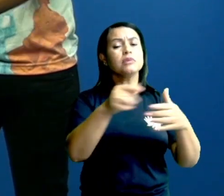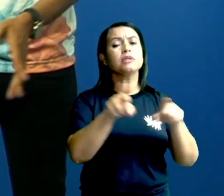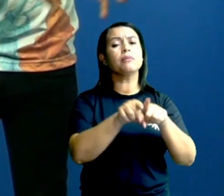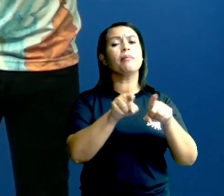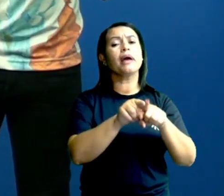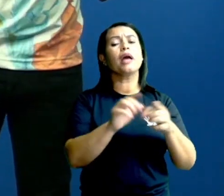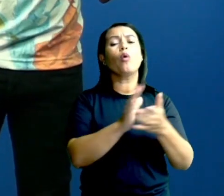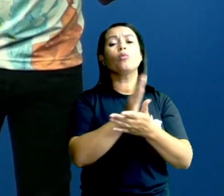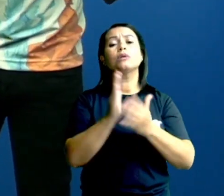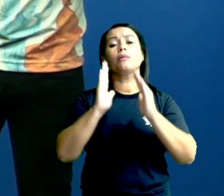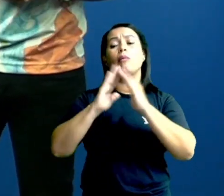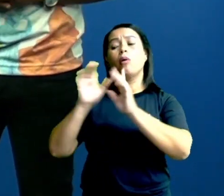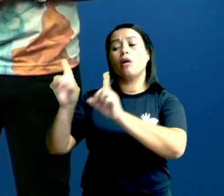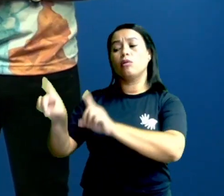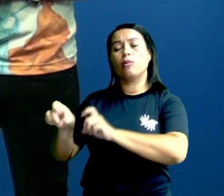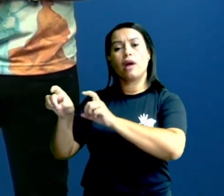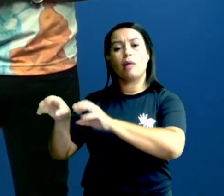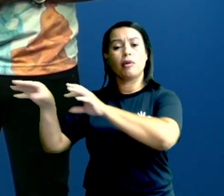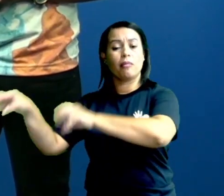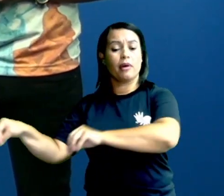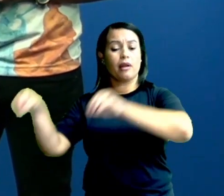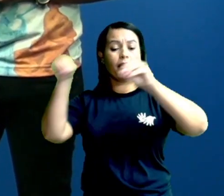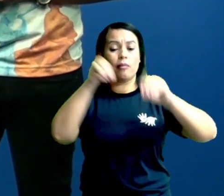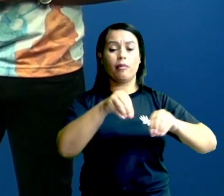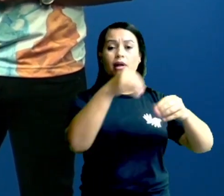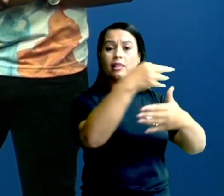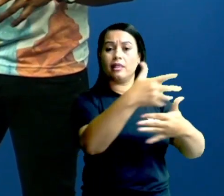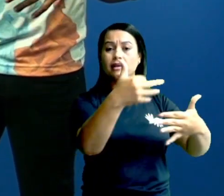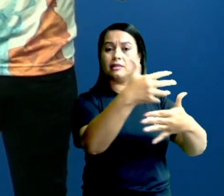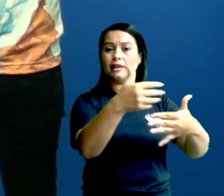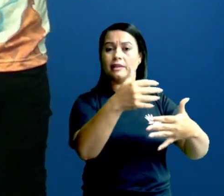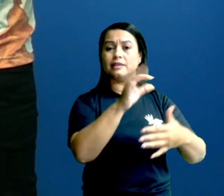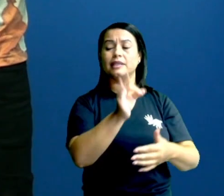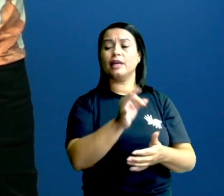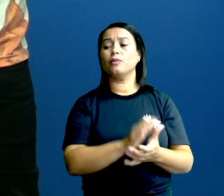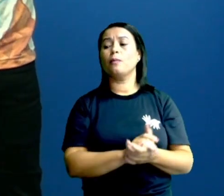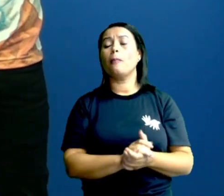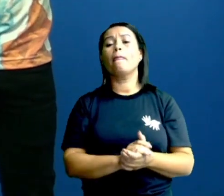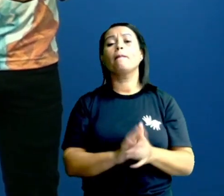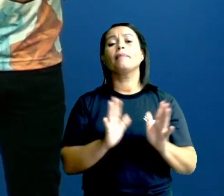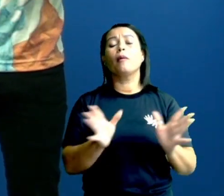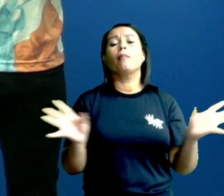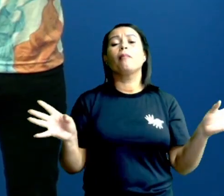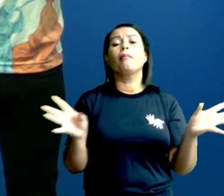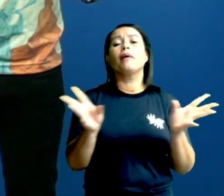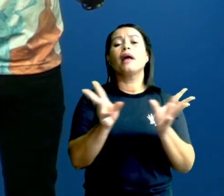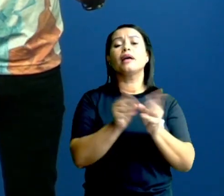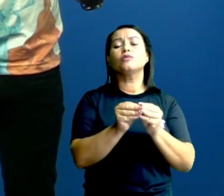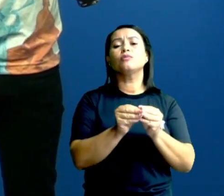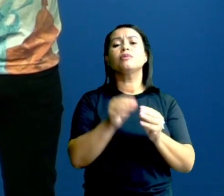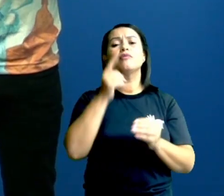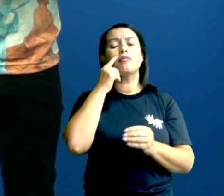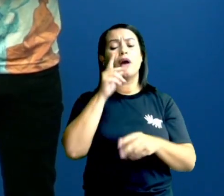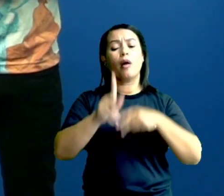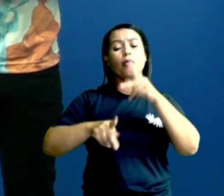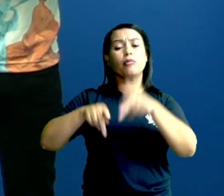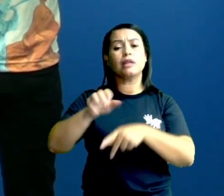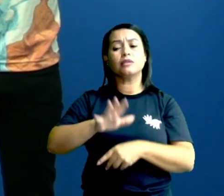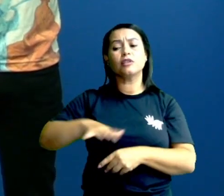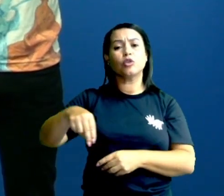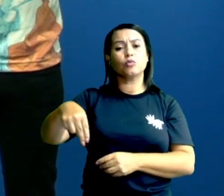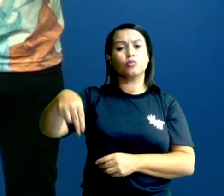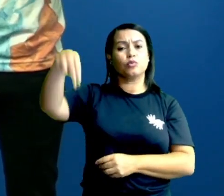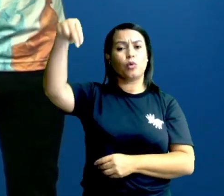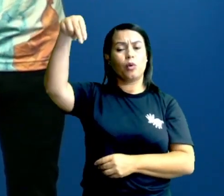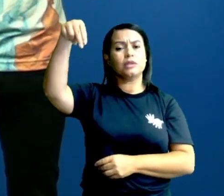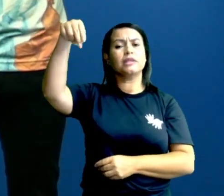população que reside no campo para morar nas cidades tá pessoal então se para resumir a população da região norte